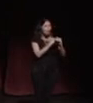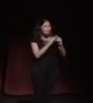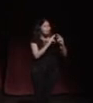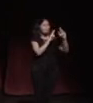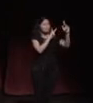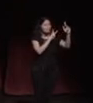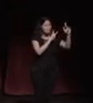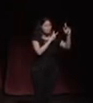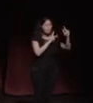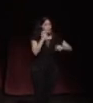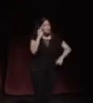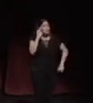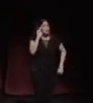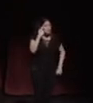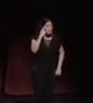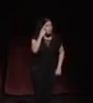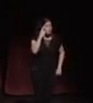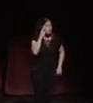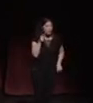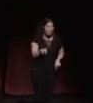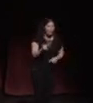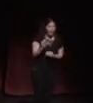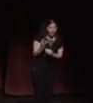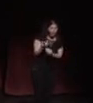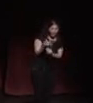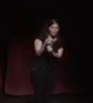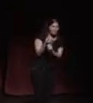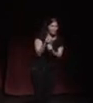nisso. E você já falou a arte.